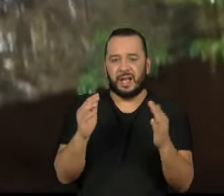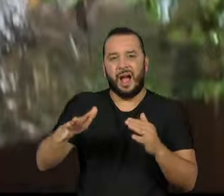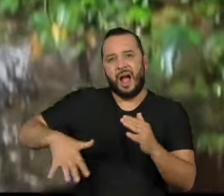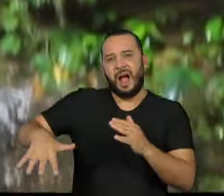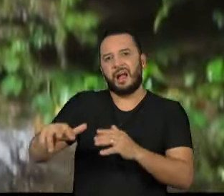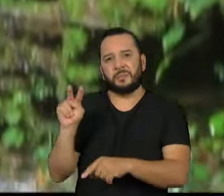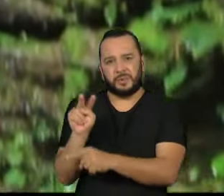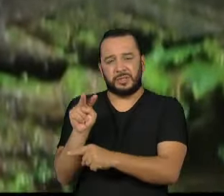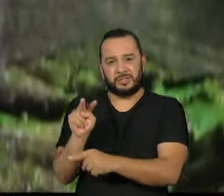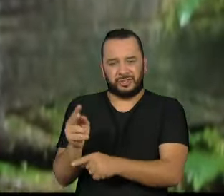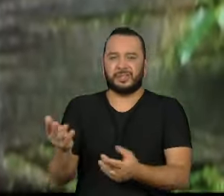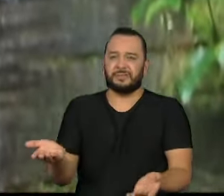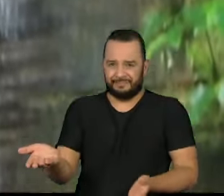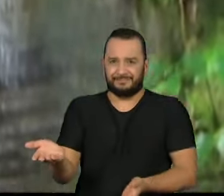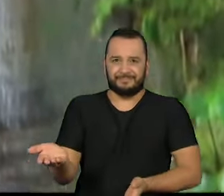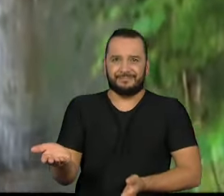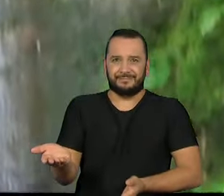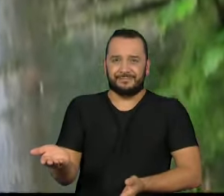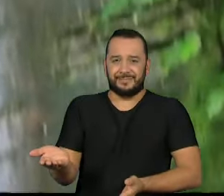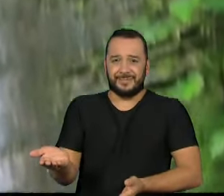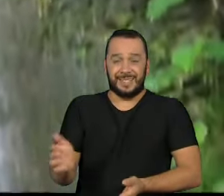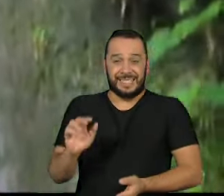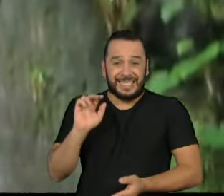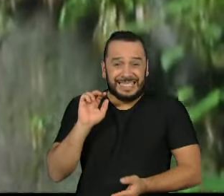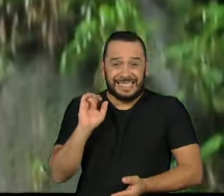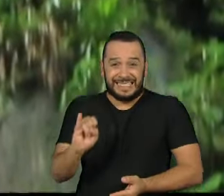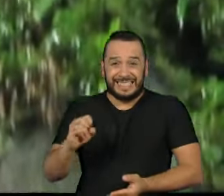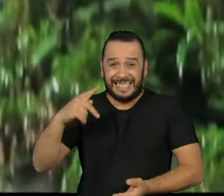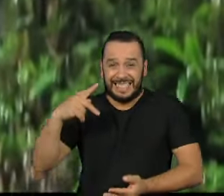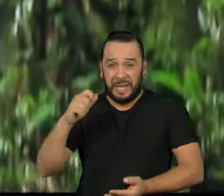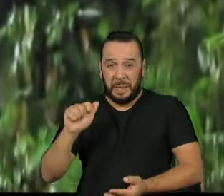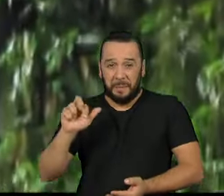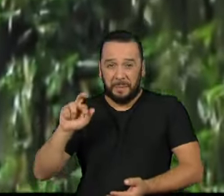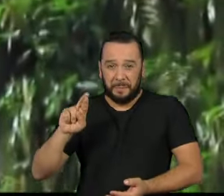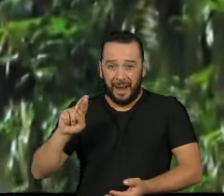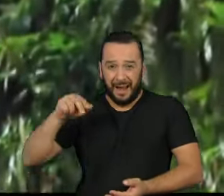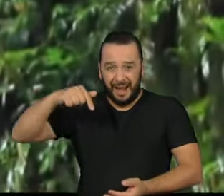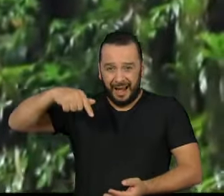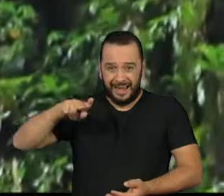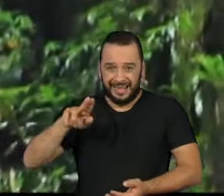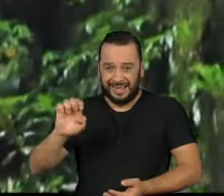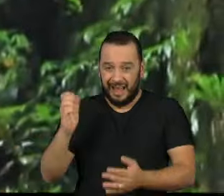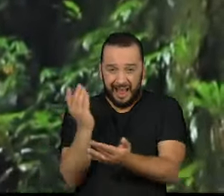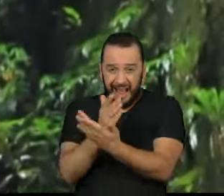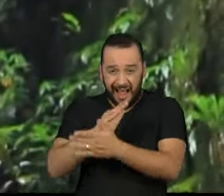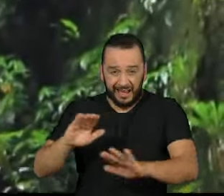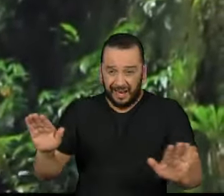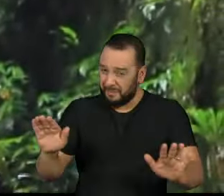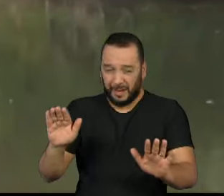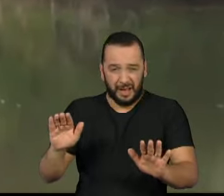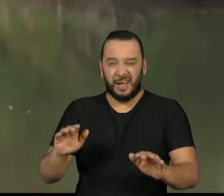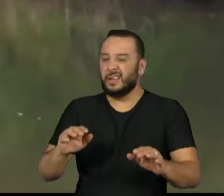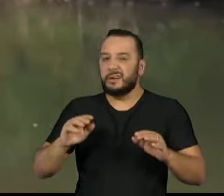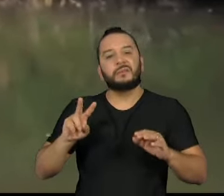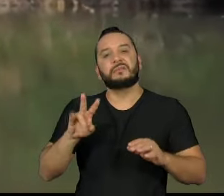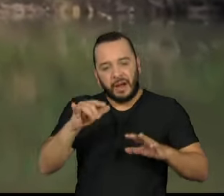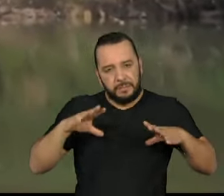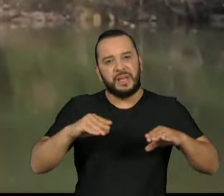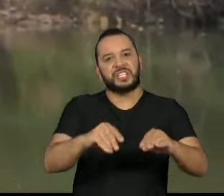Pode alterar a dinâmica dos rios, vai contribuir